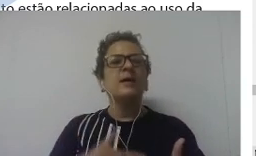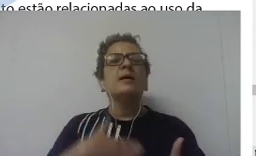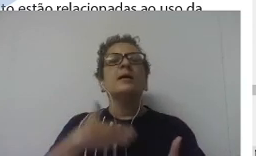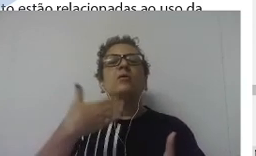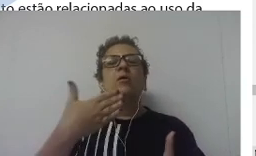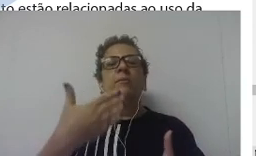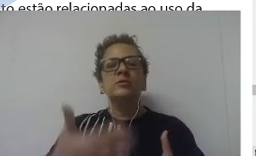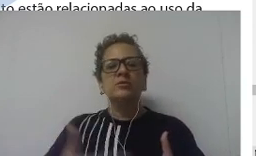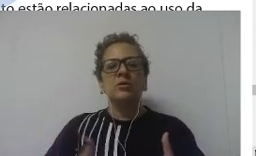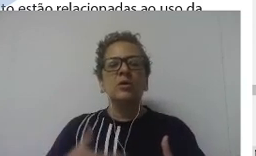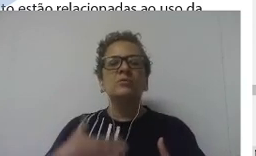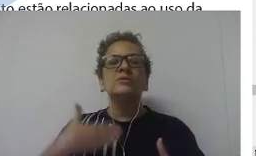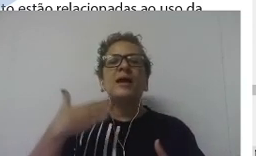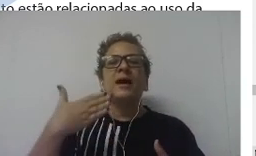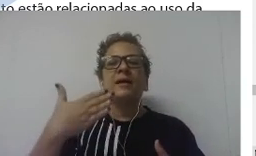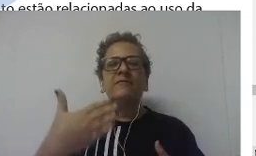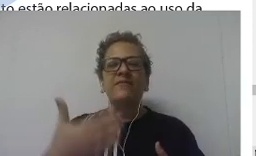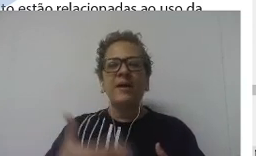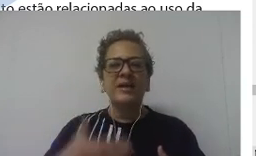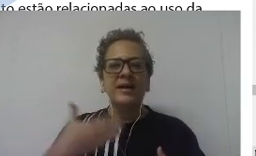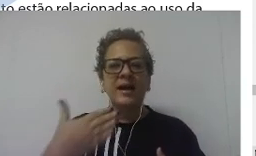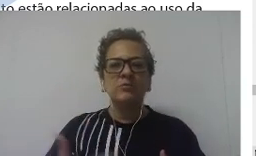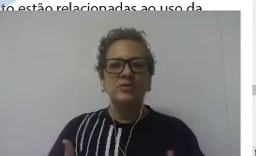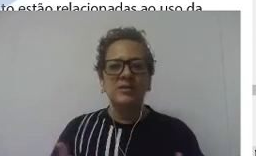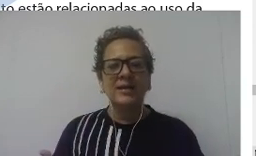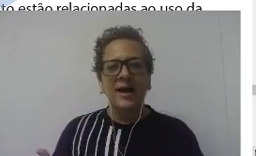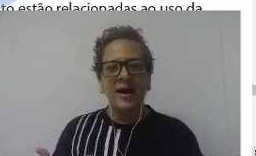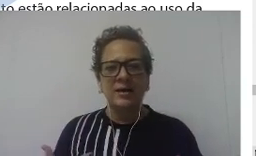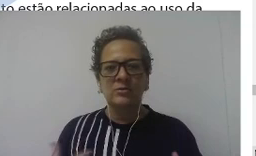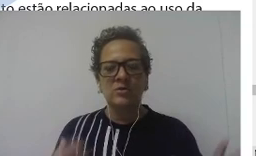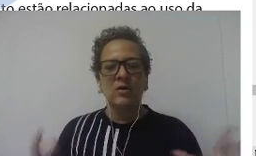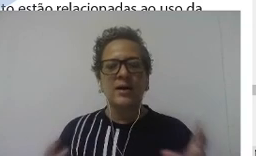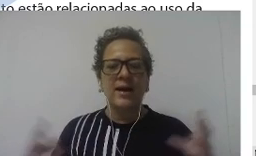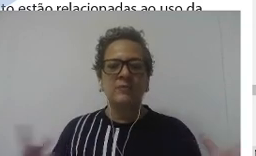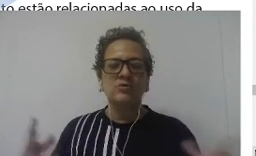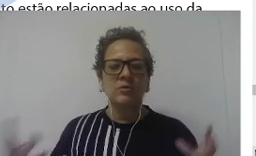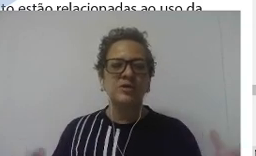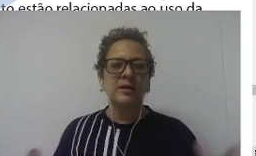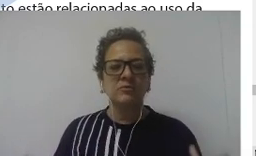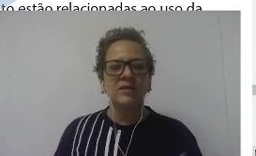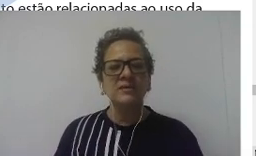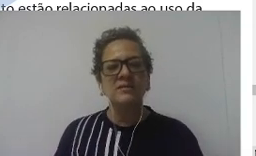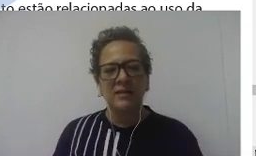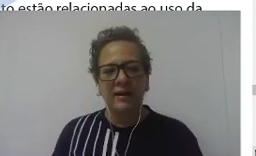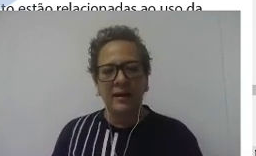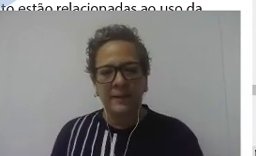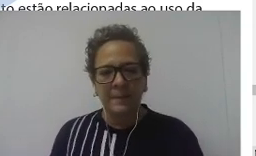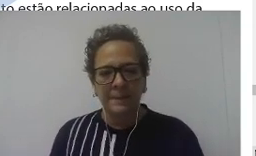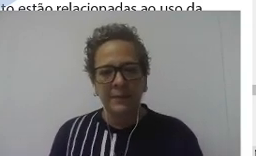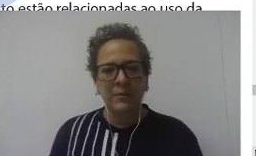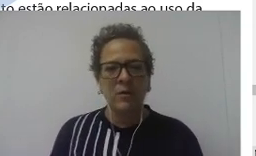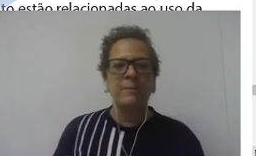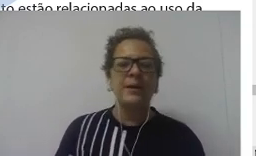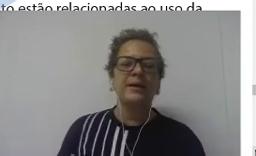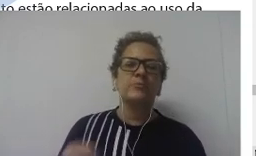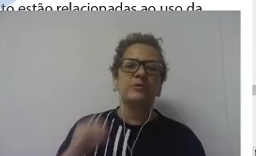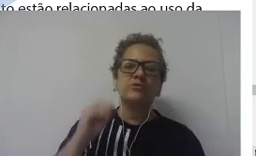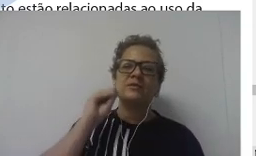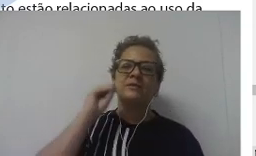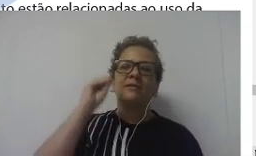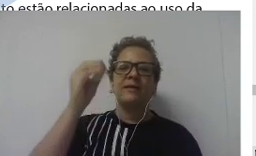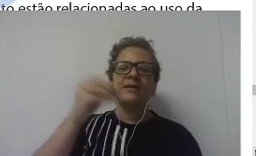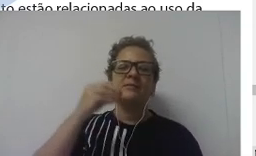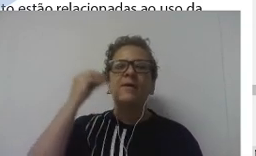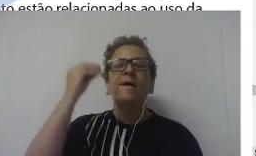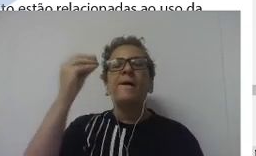época começou-se a fabricar os cenários, colocar os objetos em cena, tá bom? Para que as